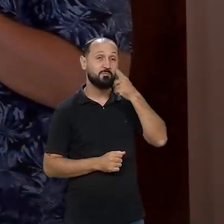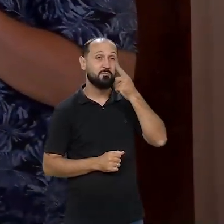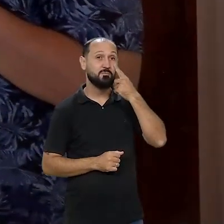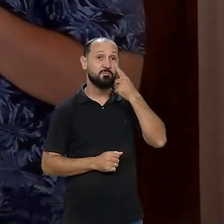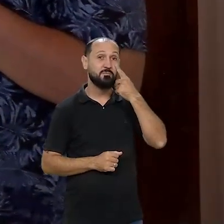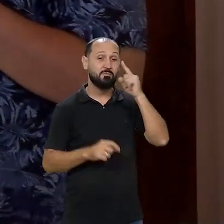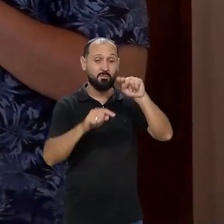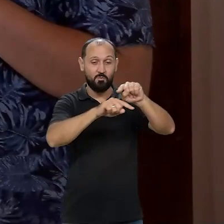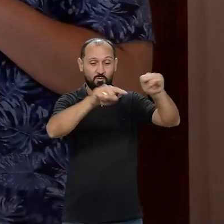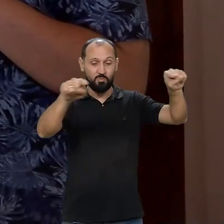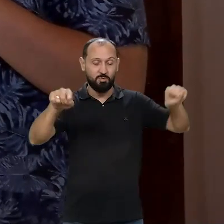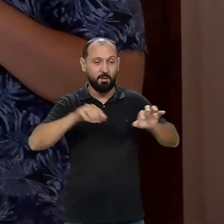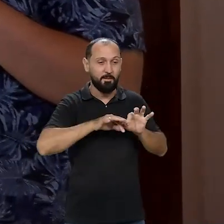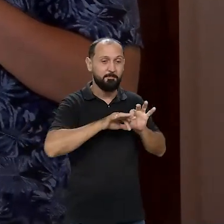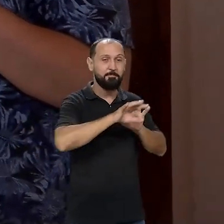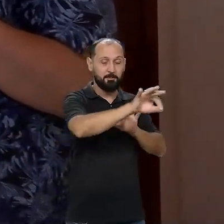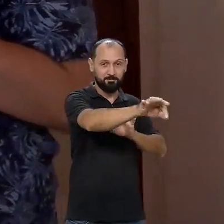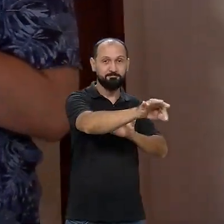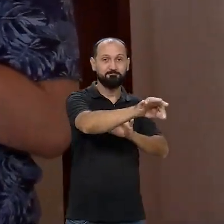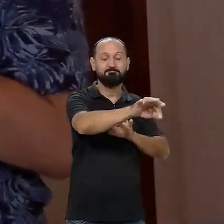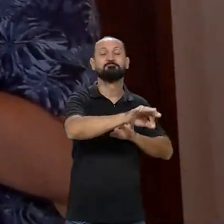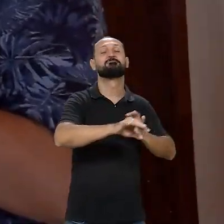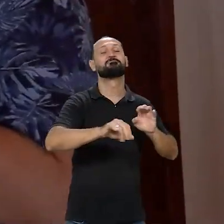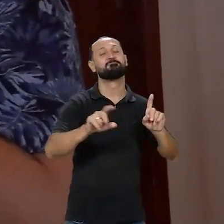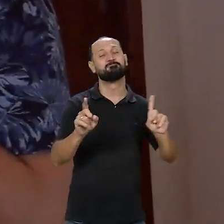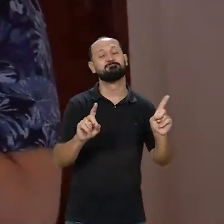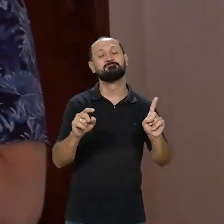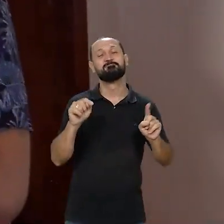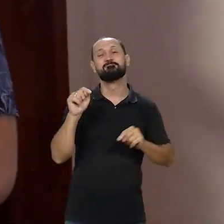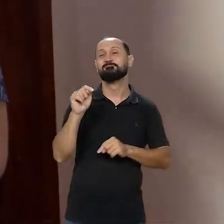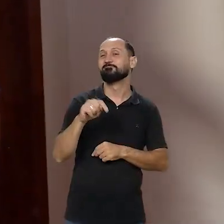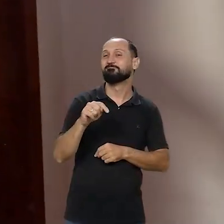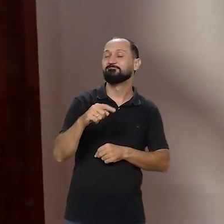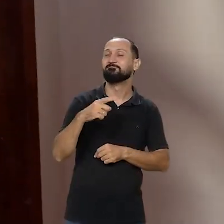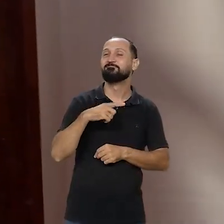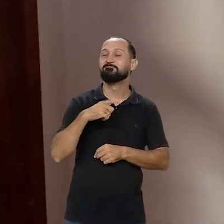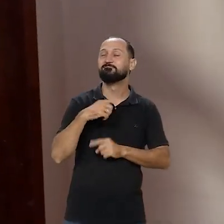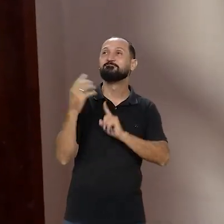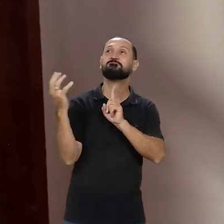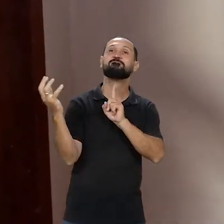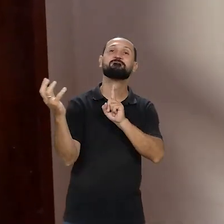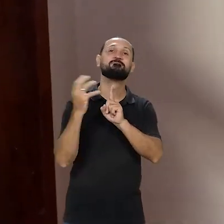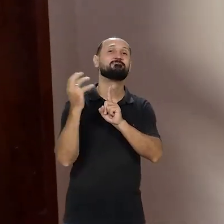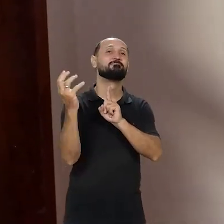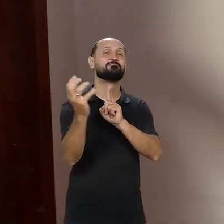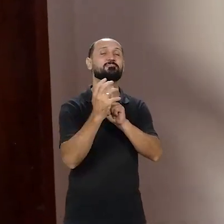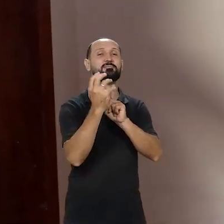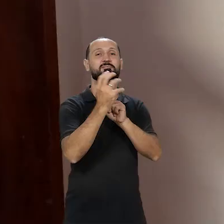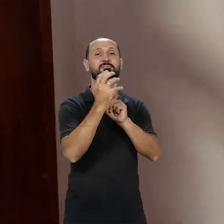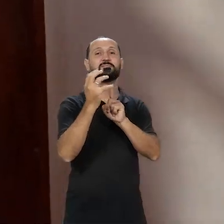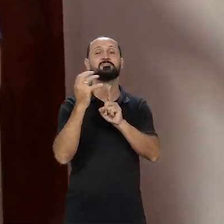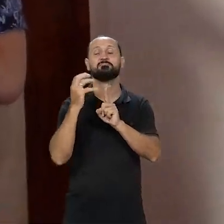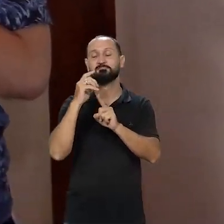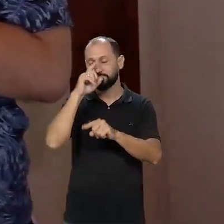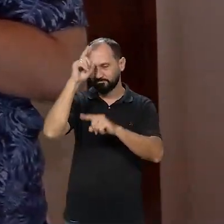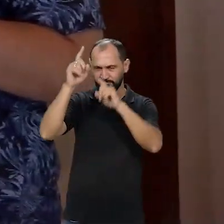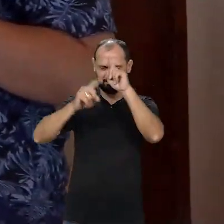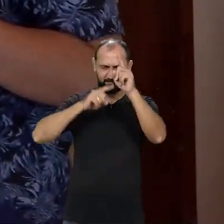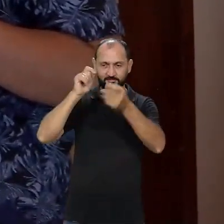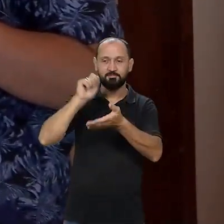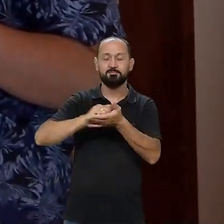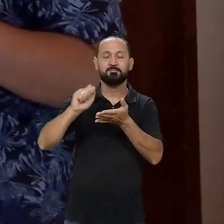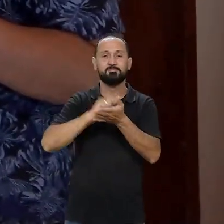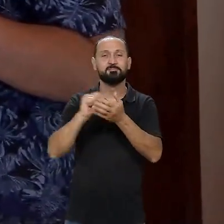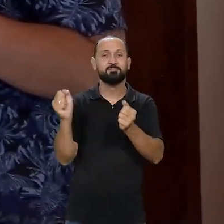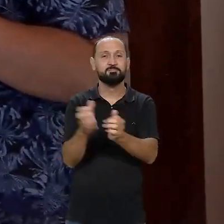Ó, não é o maior do mundo, mas com certeza aqui ele teve inspiração para